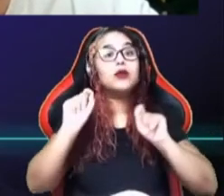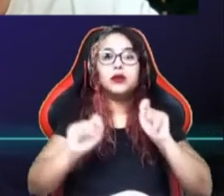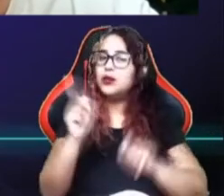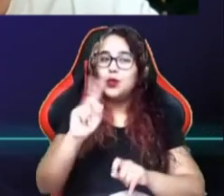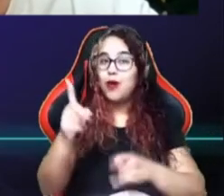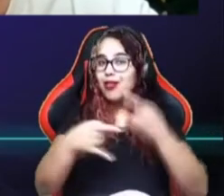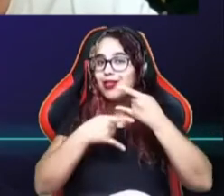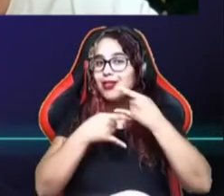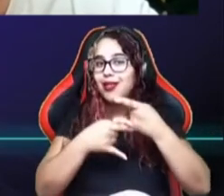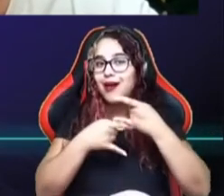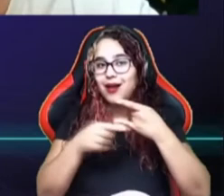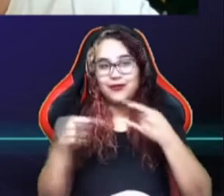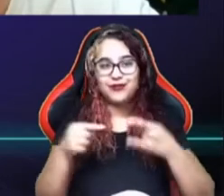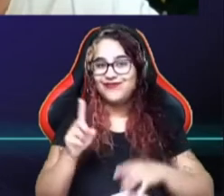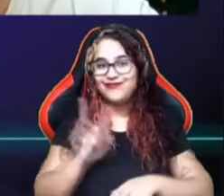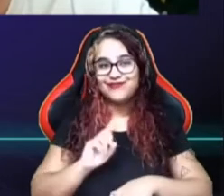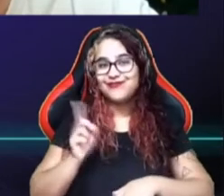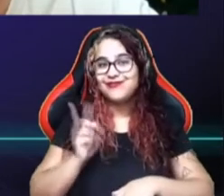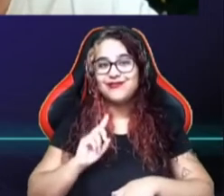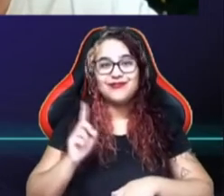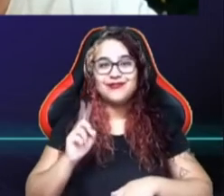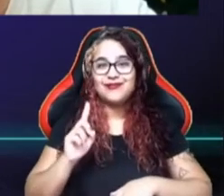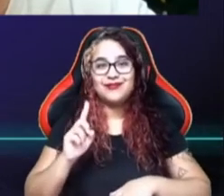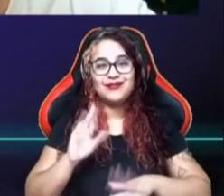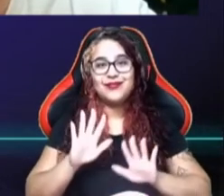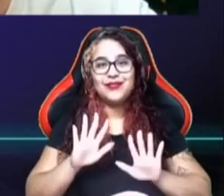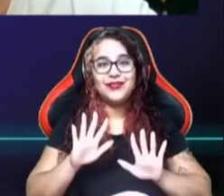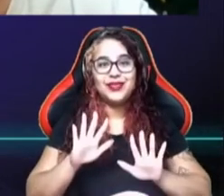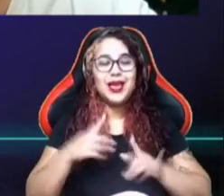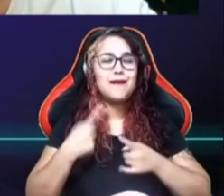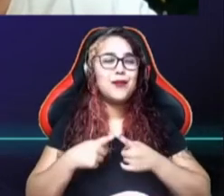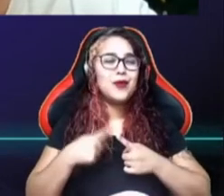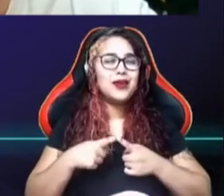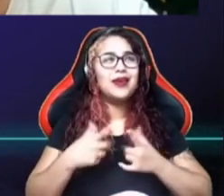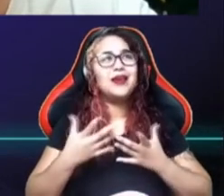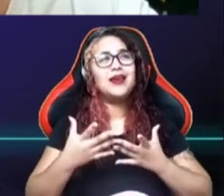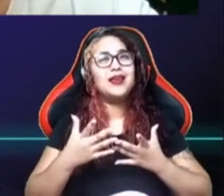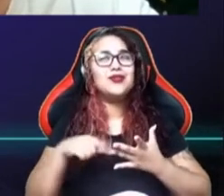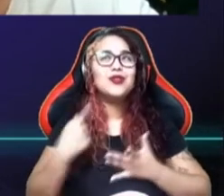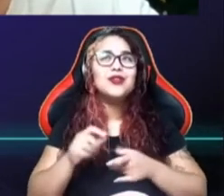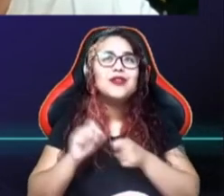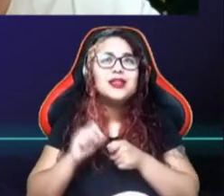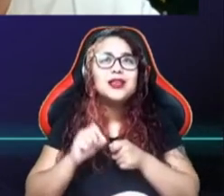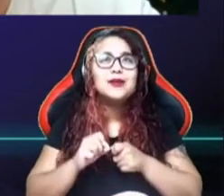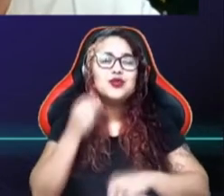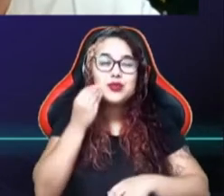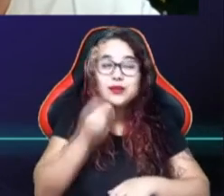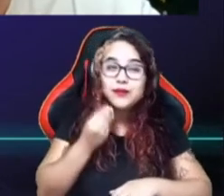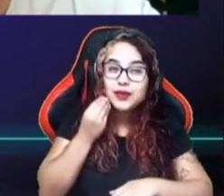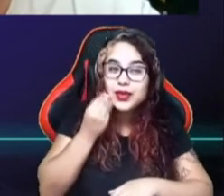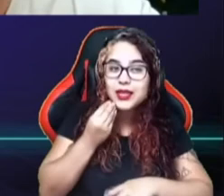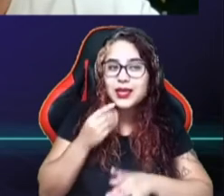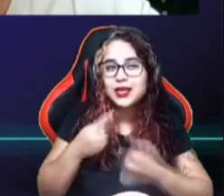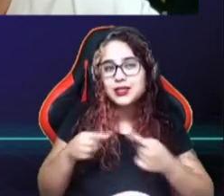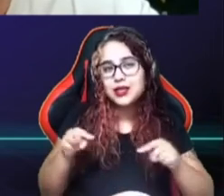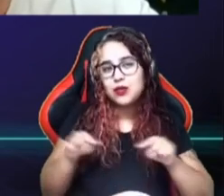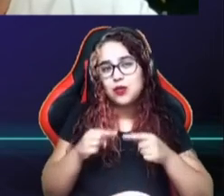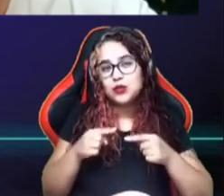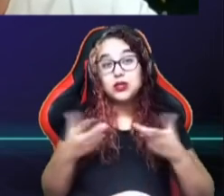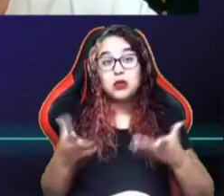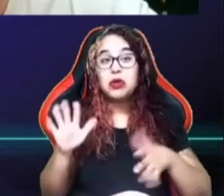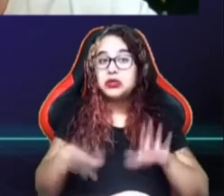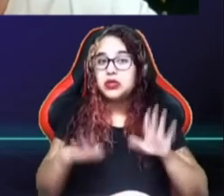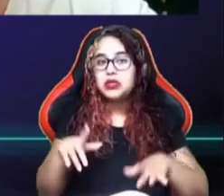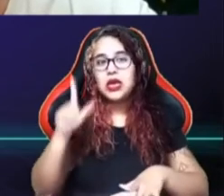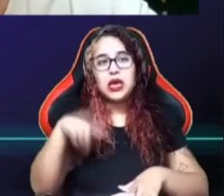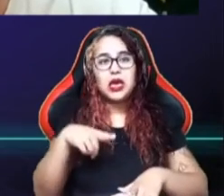tá? No formato que a gente faz, é meio que uma experiência com música. Então, pode ser desde um show clássico, que você entra